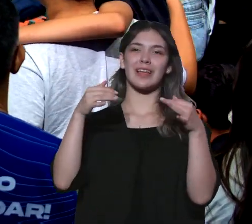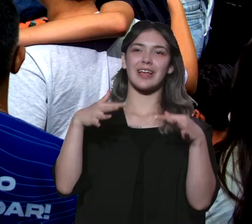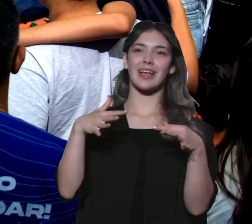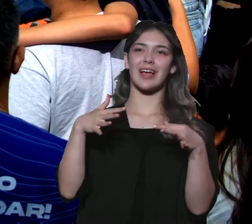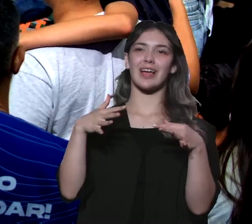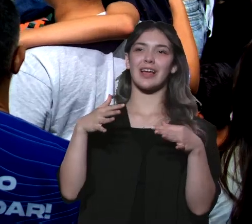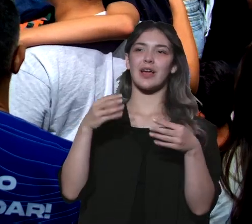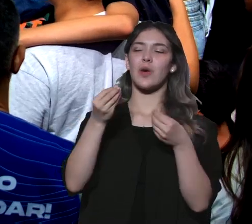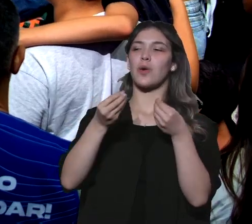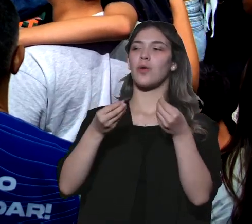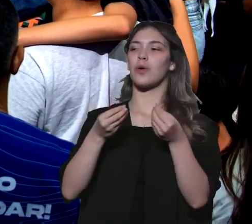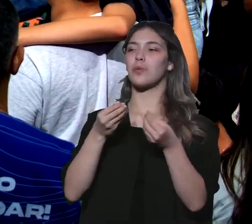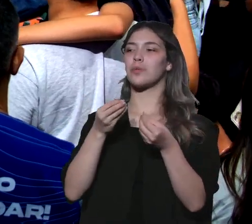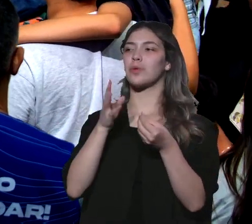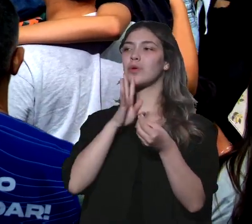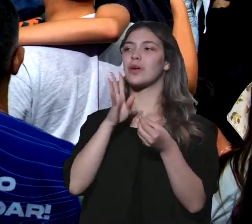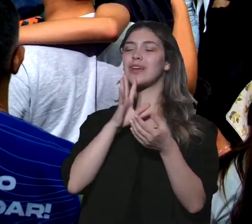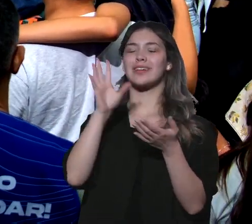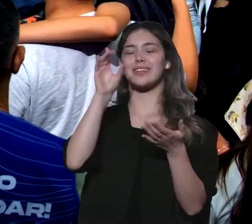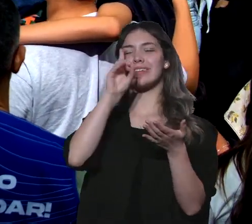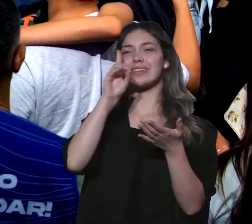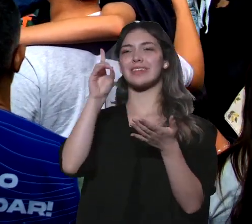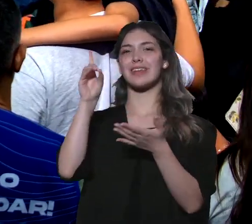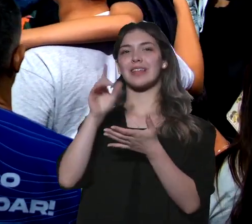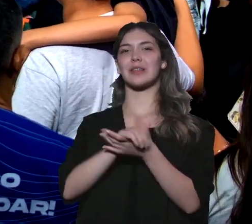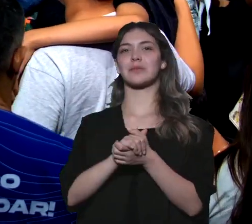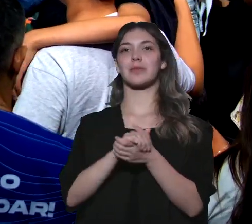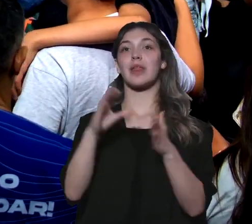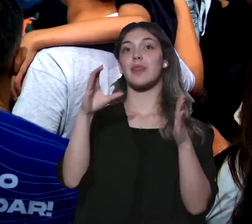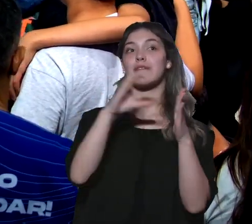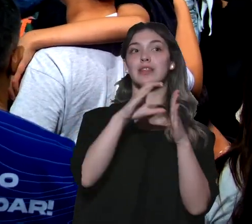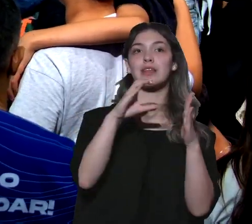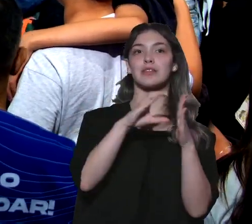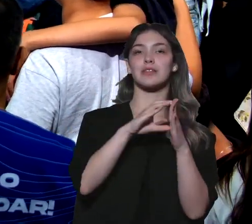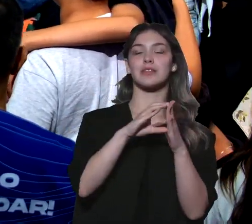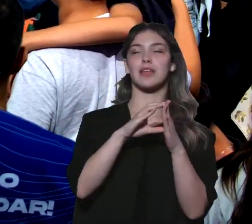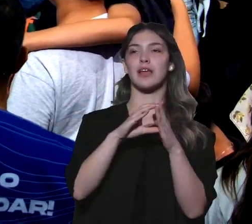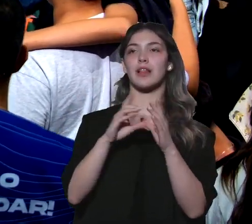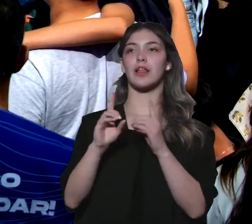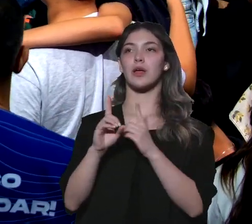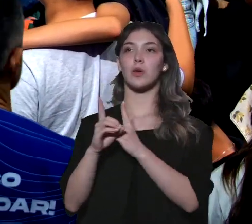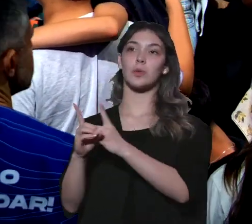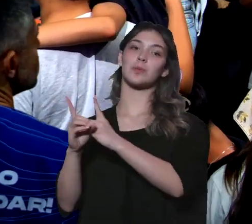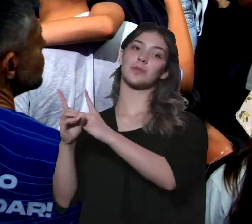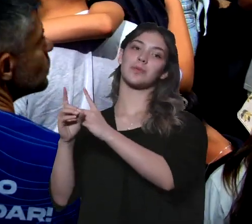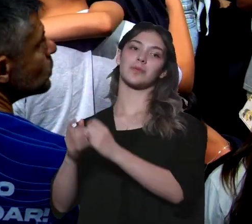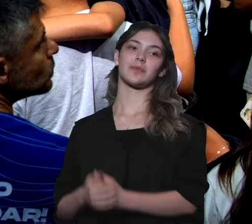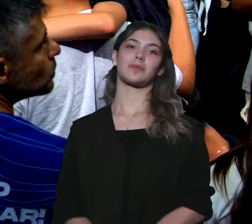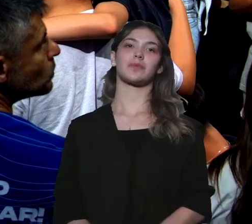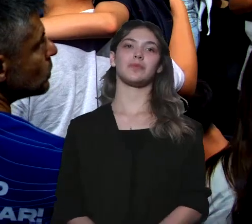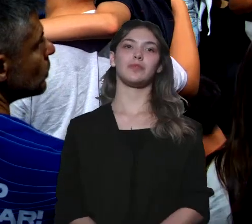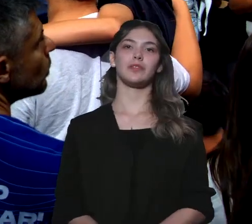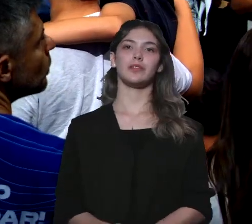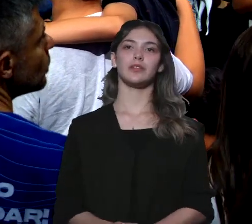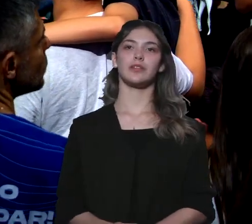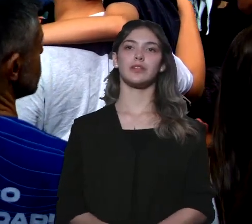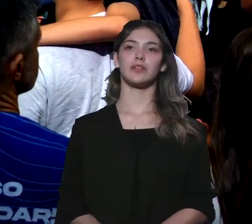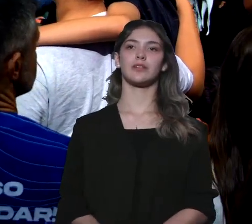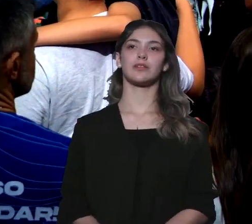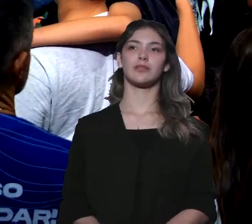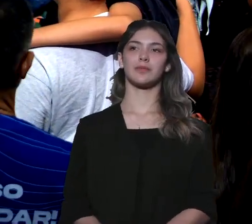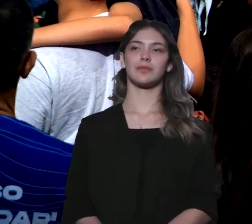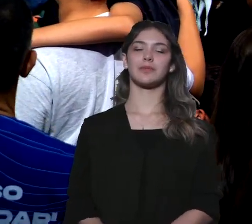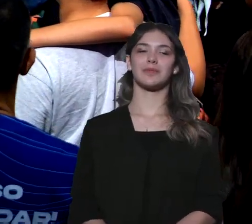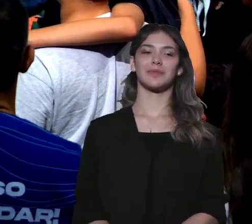nova através das nossas células e discipulado. Lá a gente explica o que é isso, tá? A gente não está te chamando para catequese, não é isso